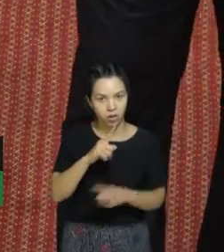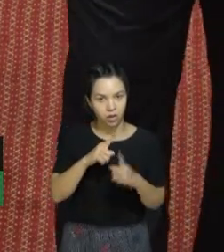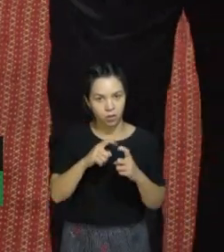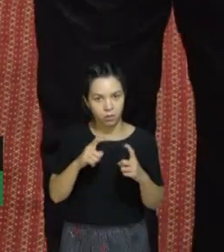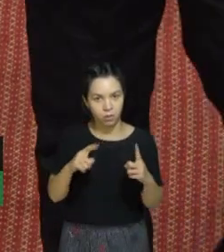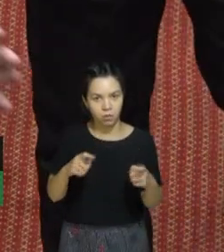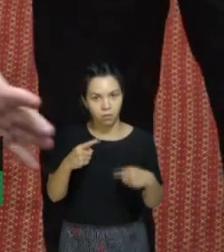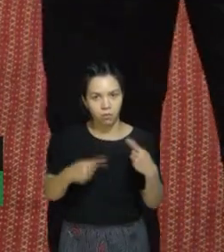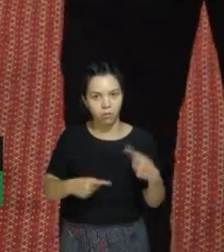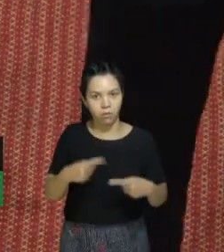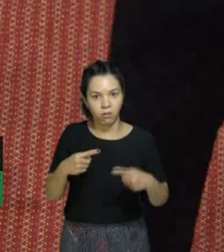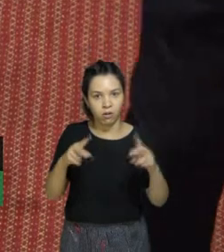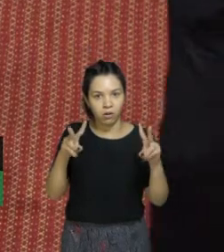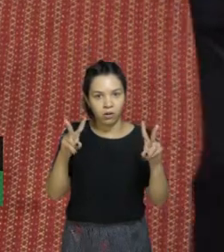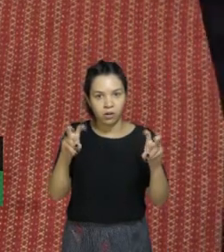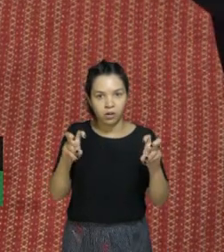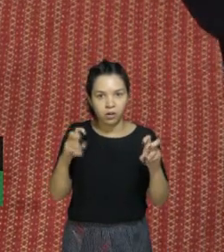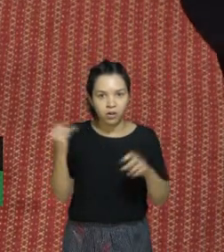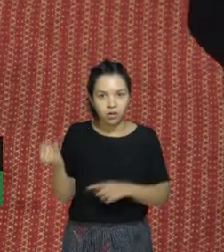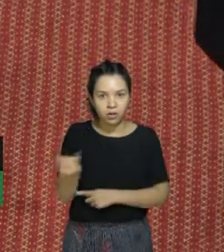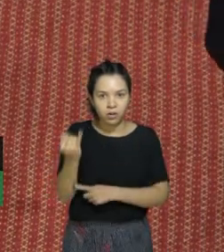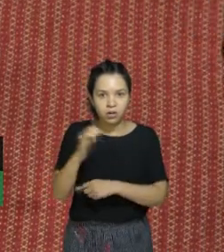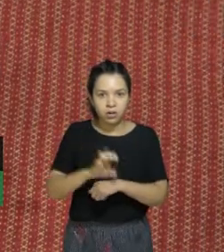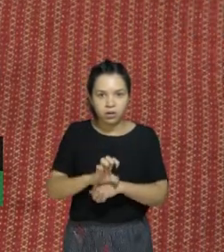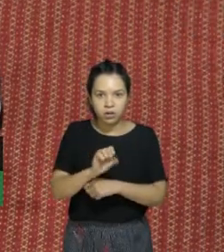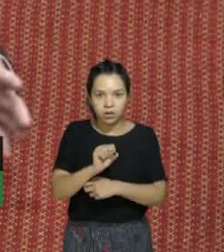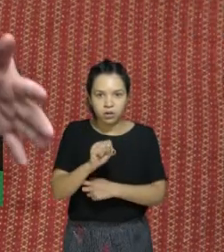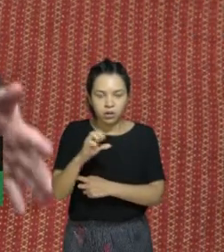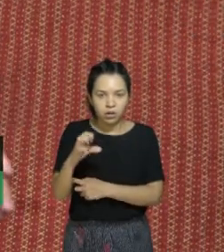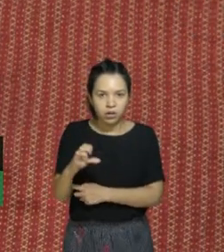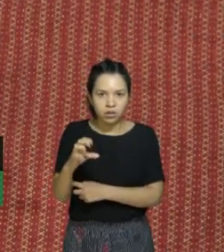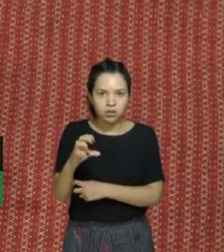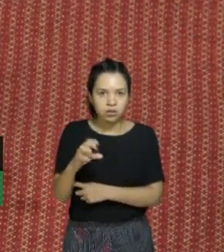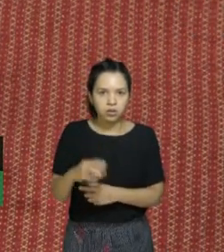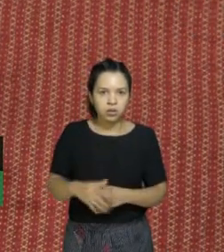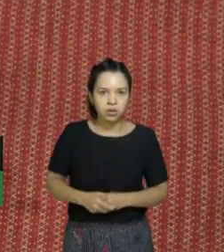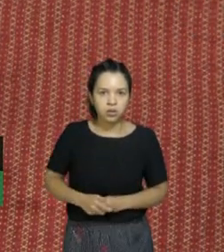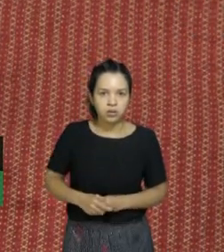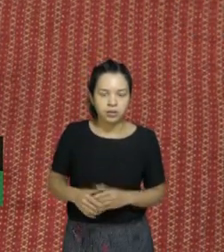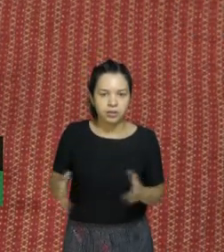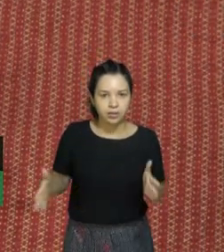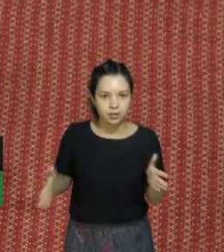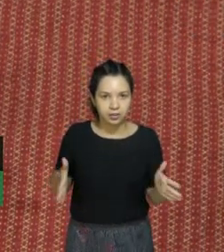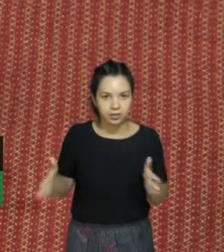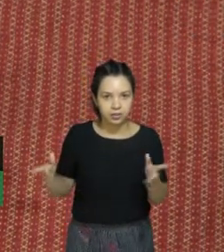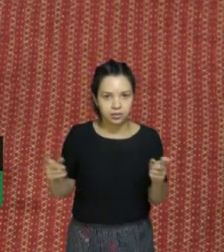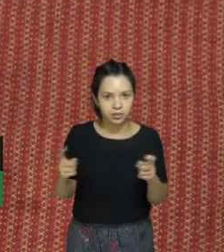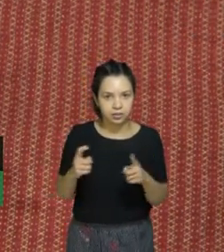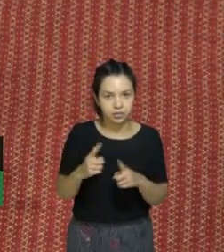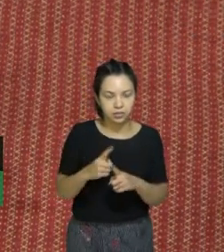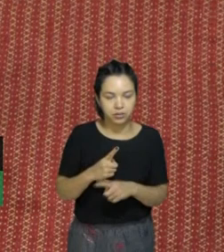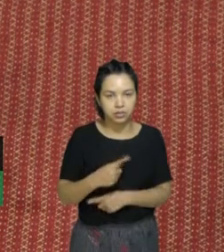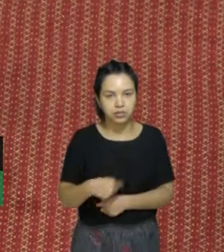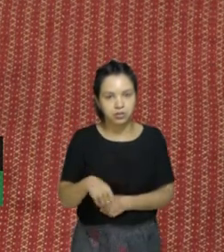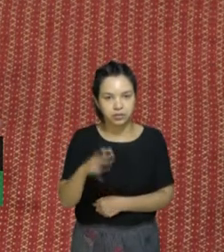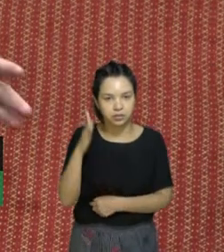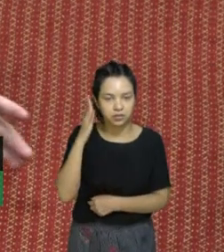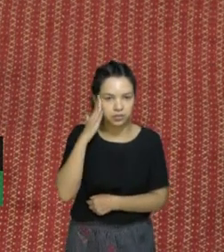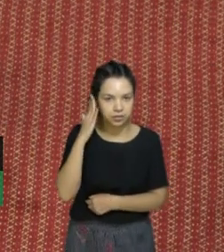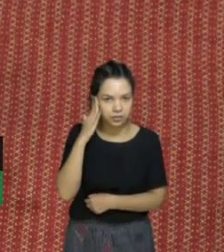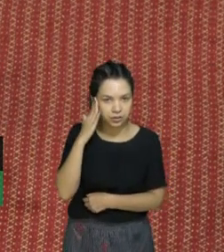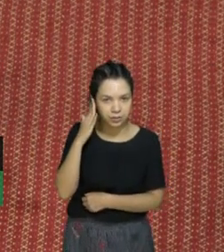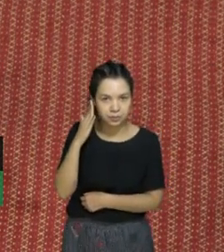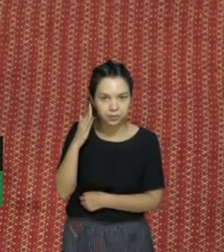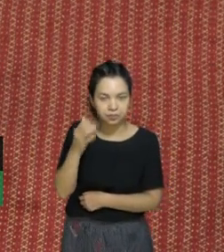tema e da importância que Santa Catarina tem. Além de estar passando esse momento de dificuldades, todos nós sabemos que nós somos o